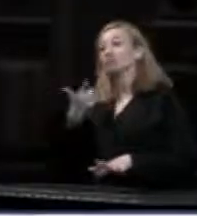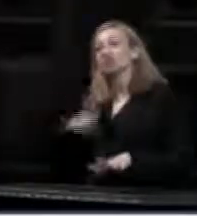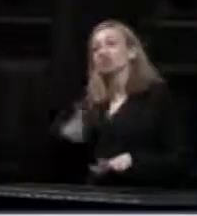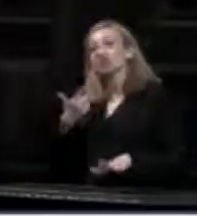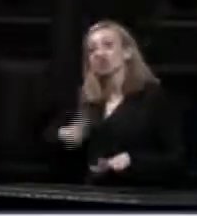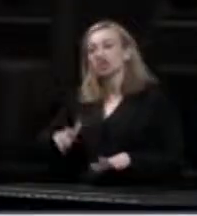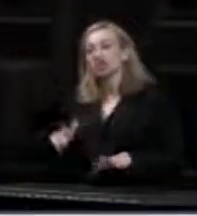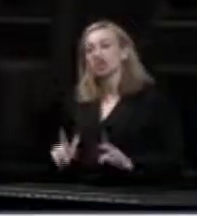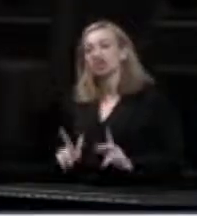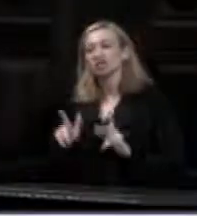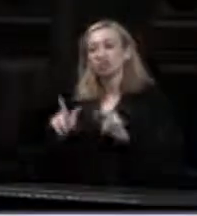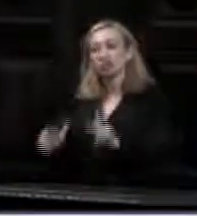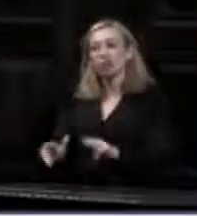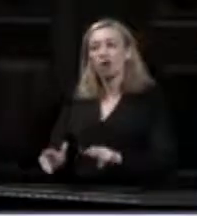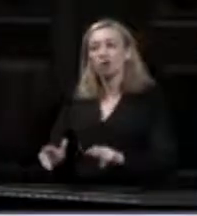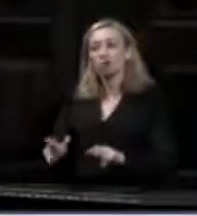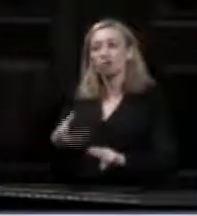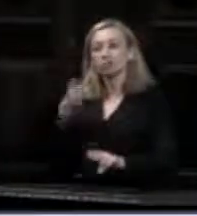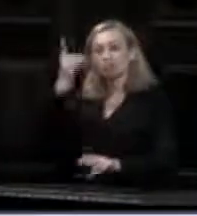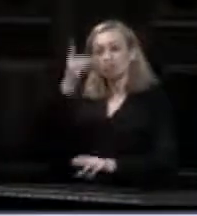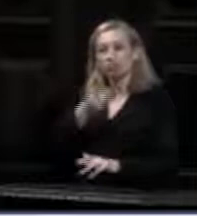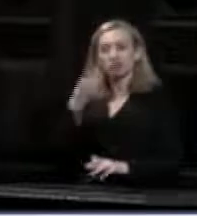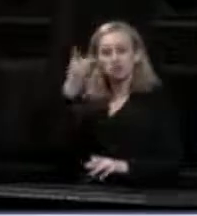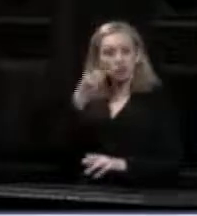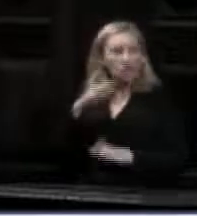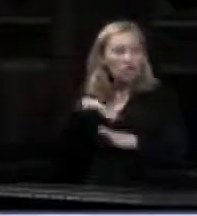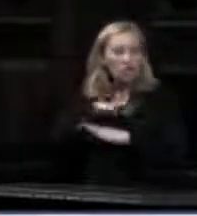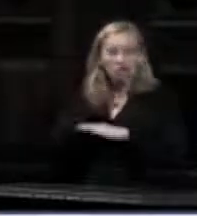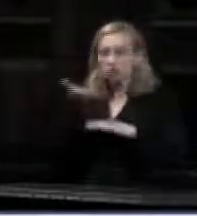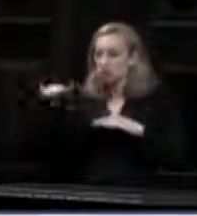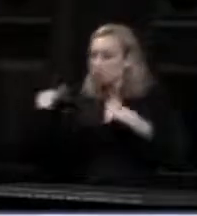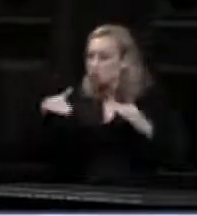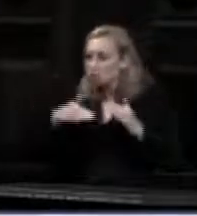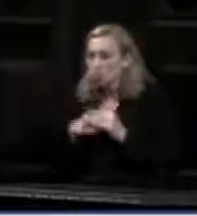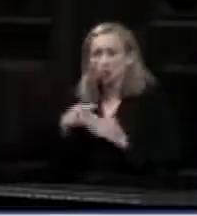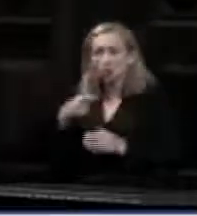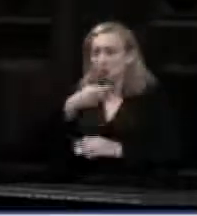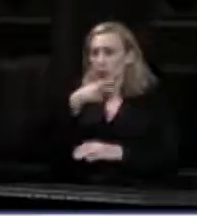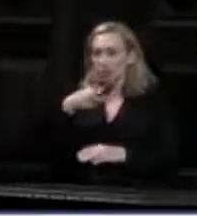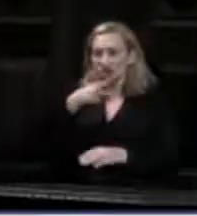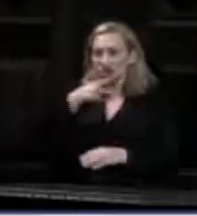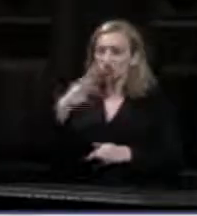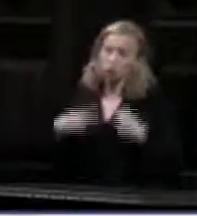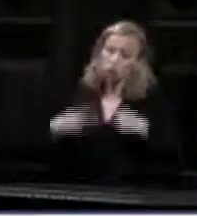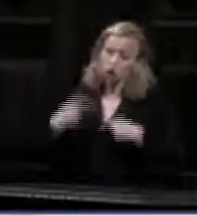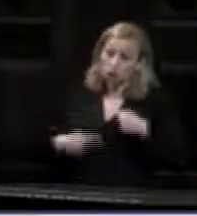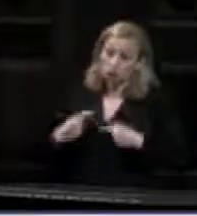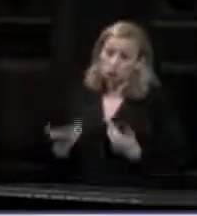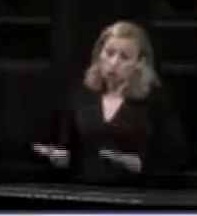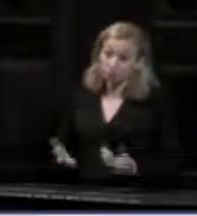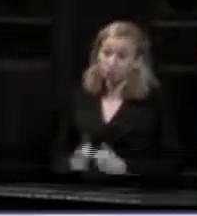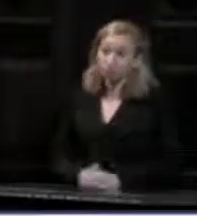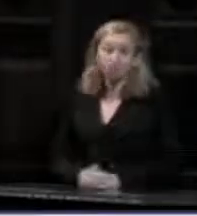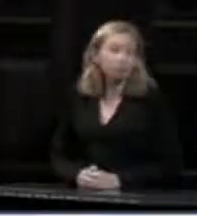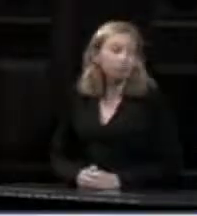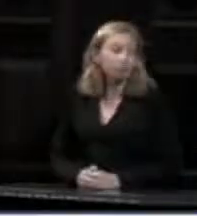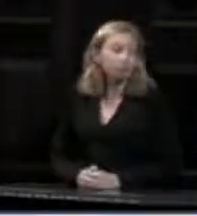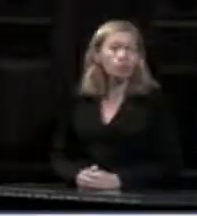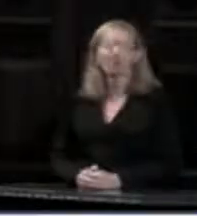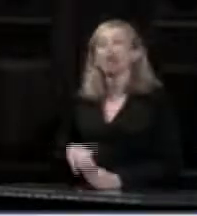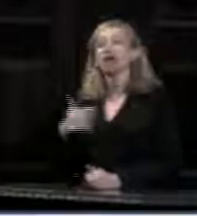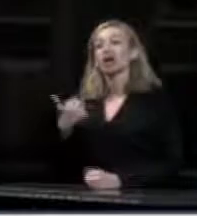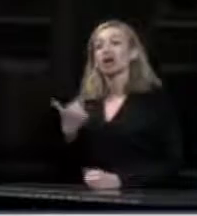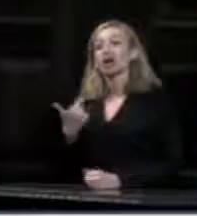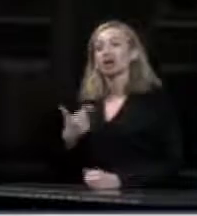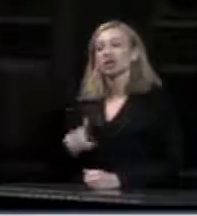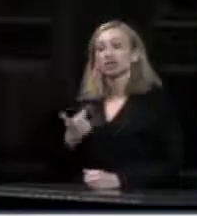parlamentares em pedrulhos os partidos políticos e 2